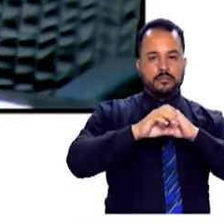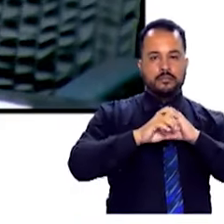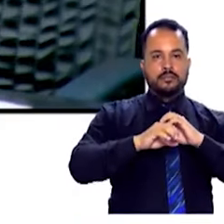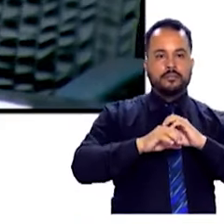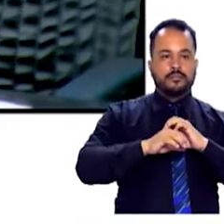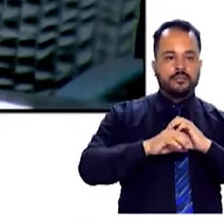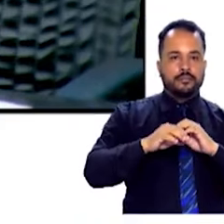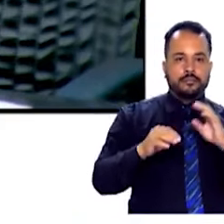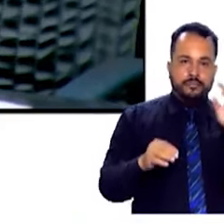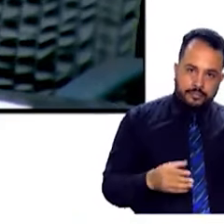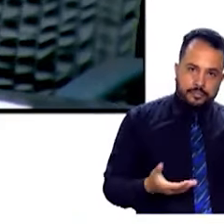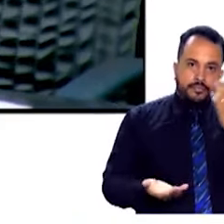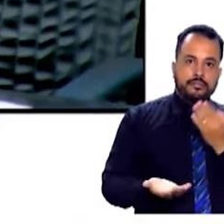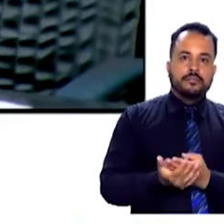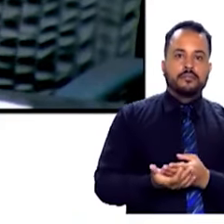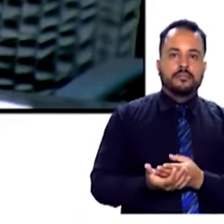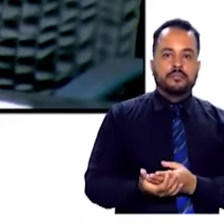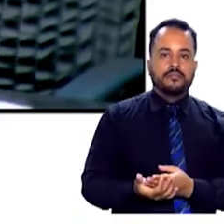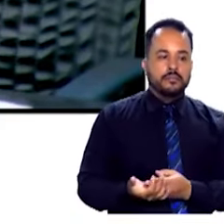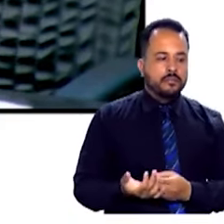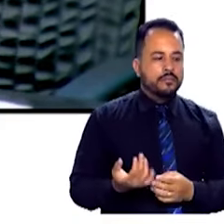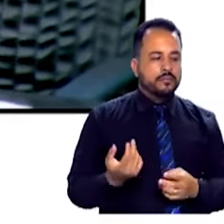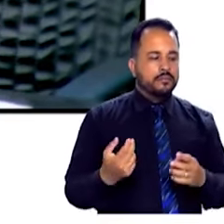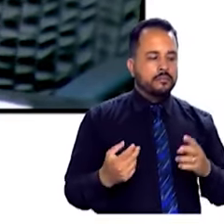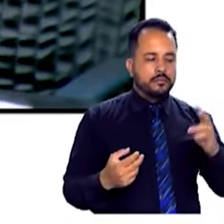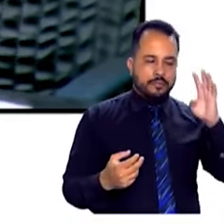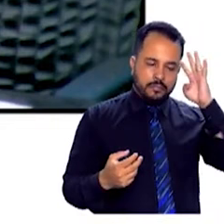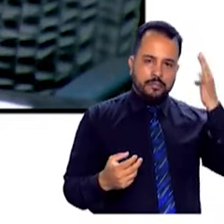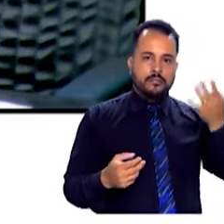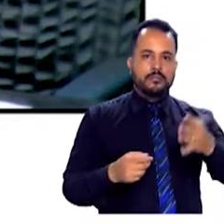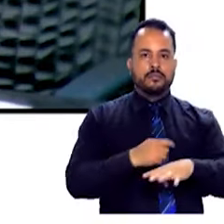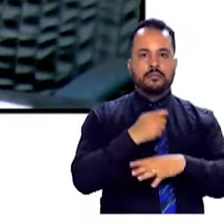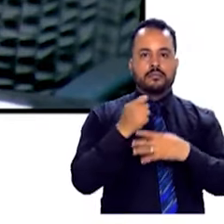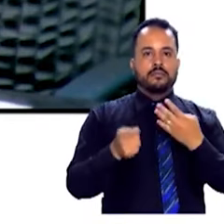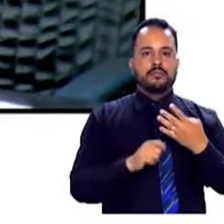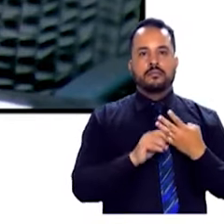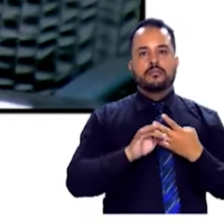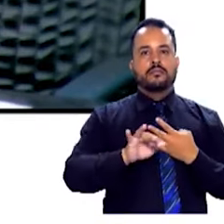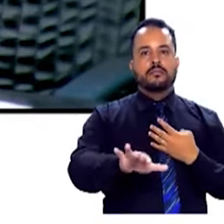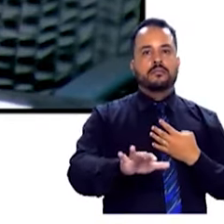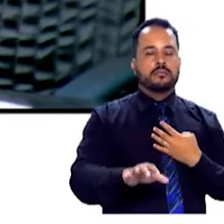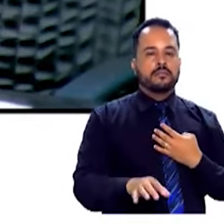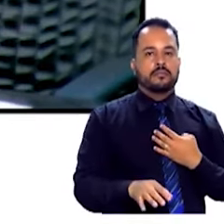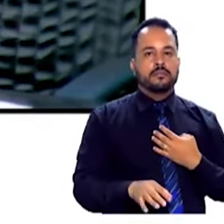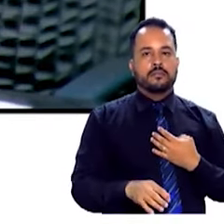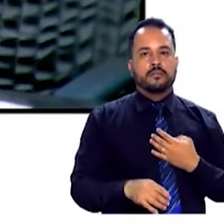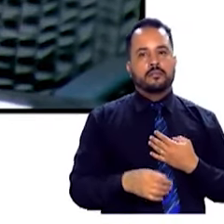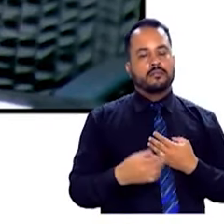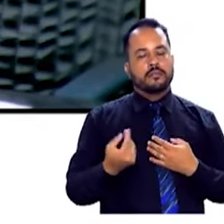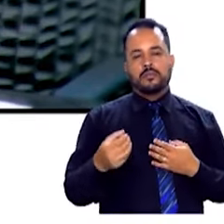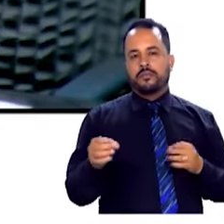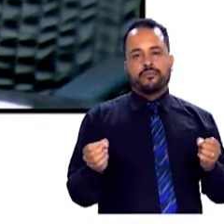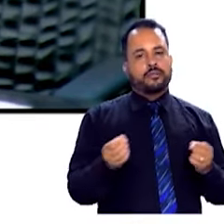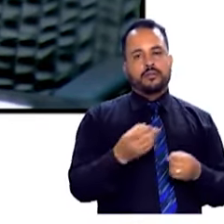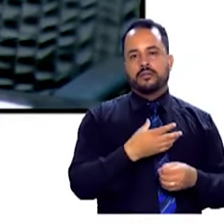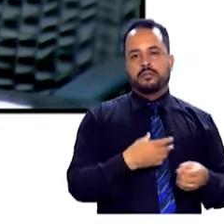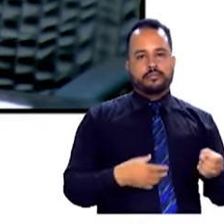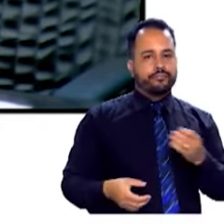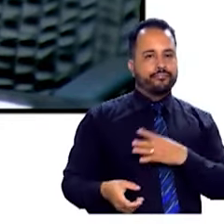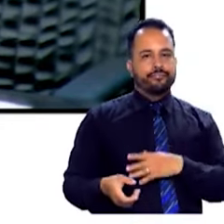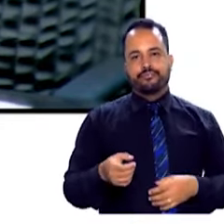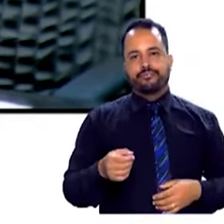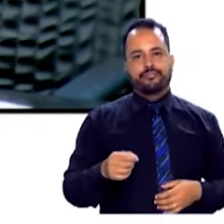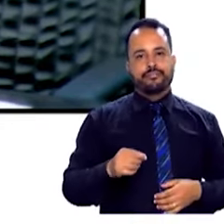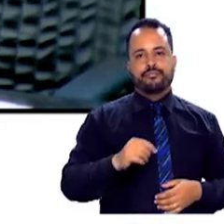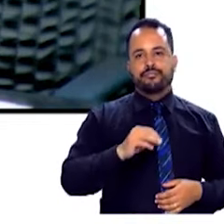questões já pacificadas pela jurisprudência são consideradas insubstanciais então isso não era novidade a novidade autêntica nesse dispositivo é